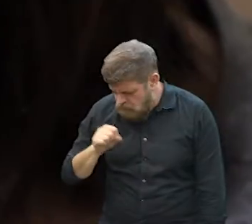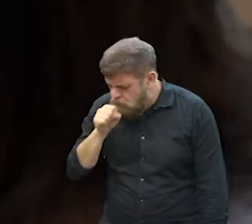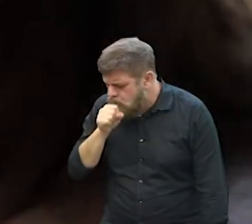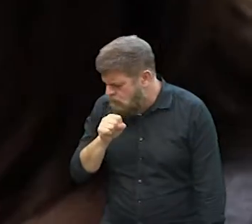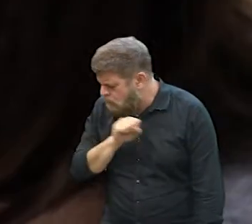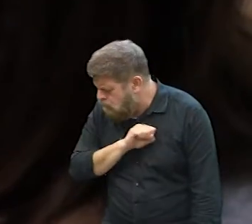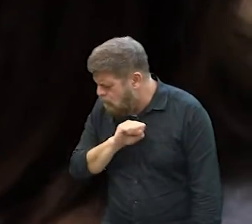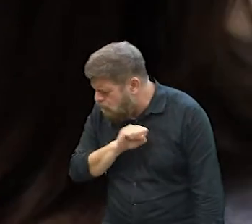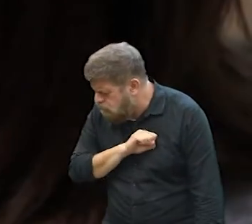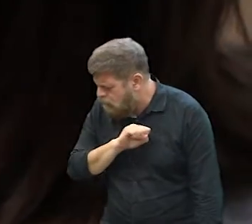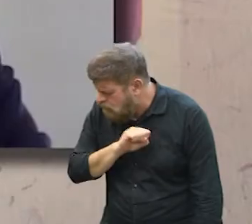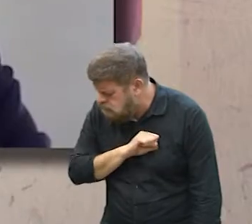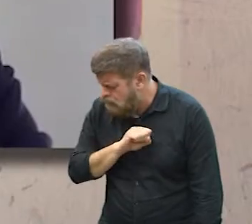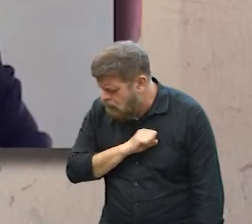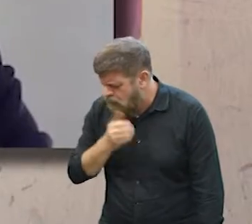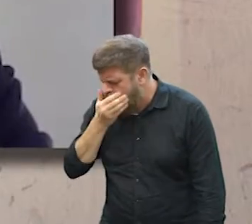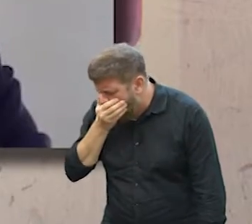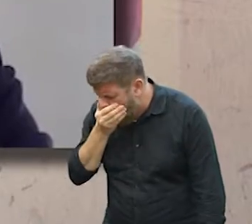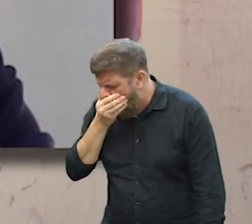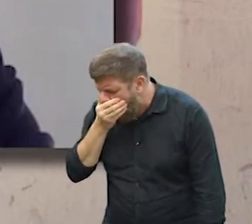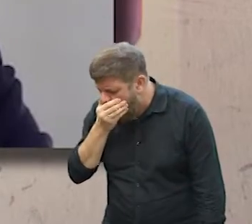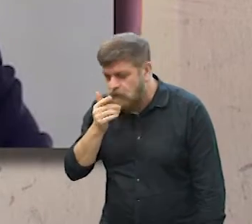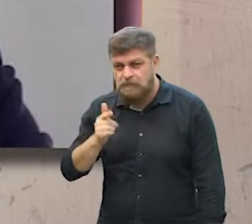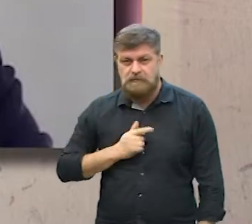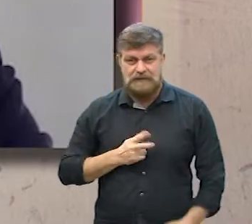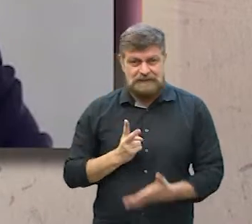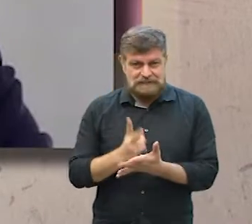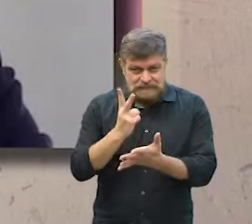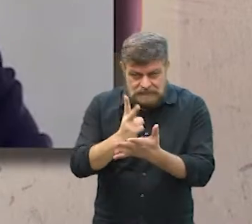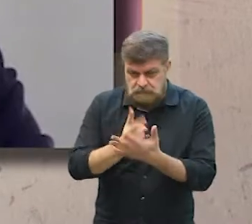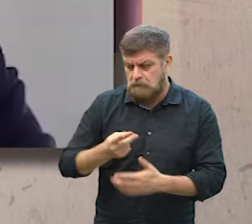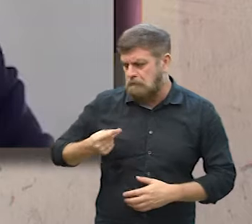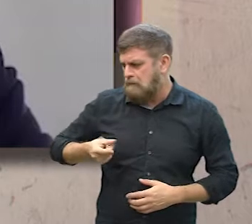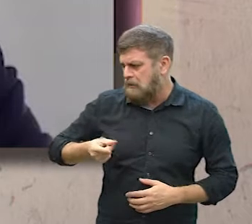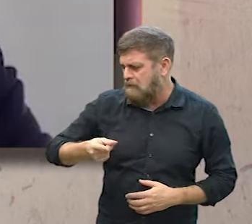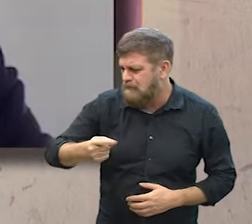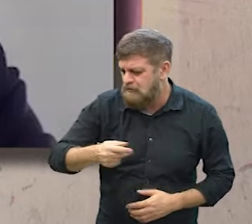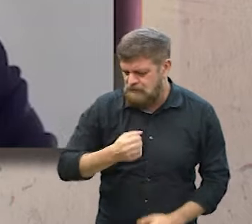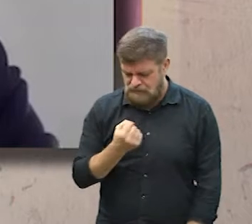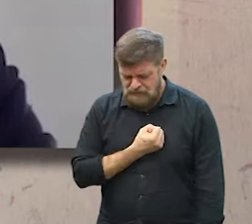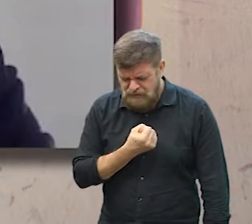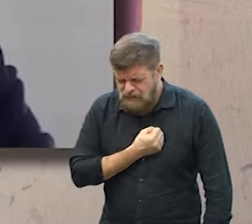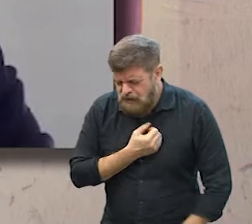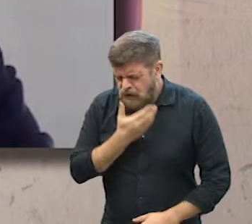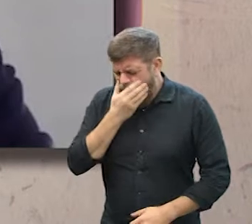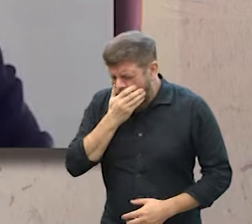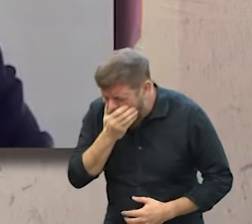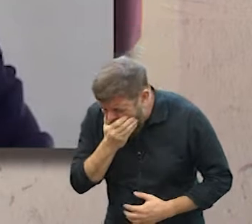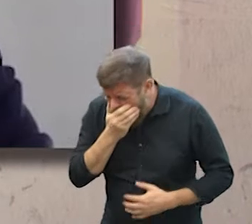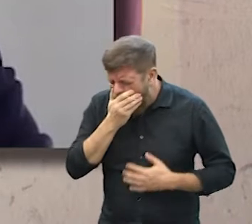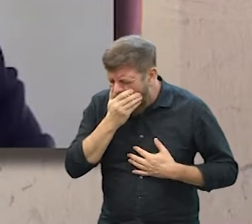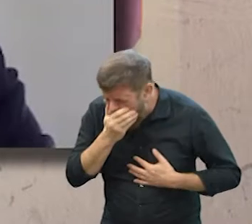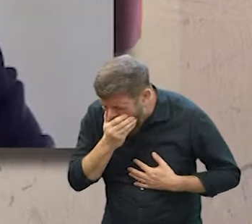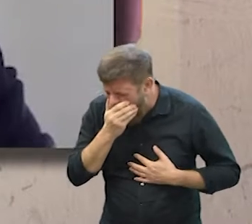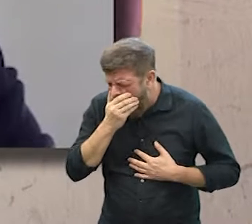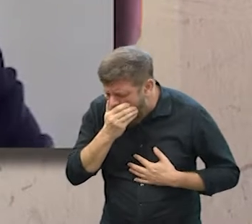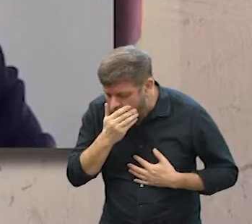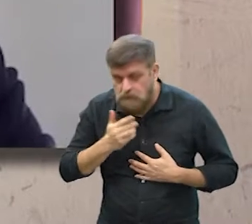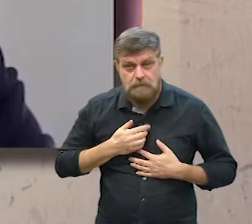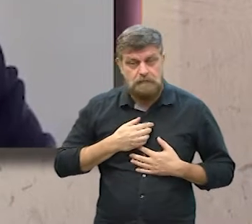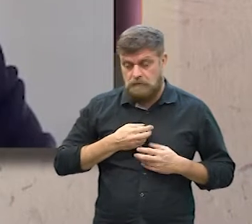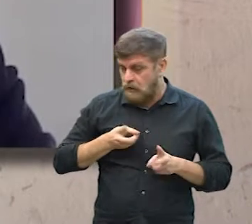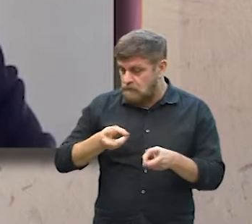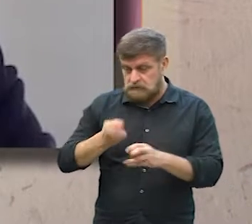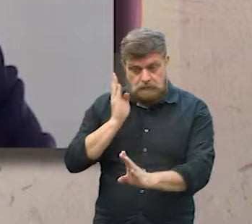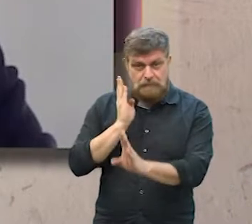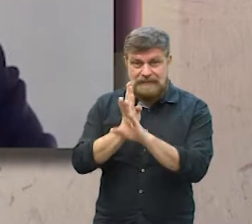tosse. A pessoa pode ter todos eles ou um deles, às vezes uma tosse crônica pode ser devido à asma, né, e a pessoa não